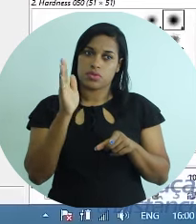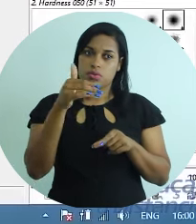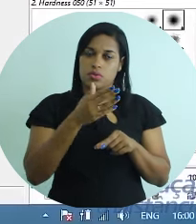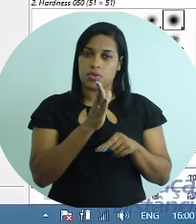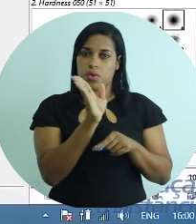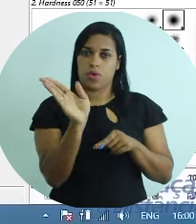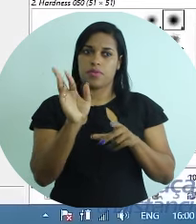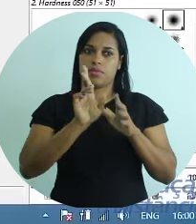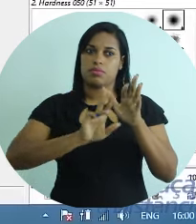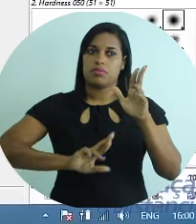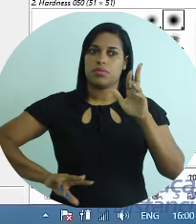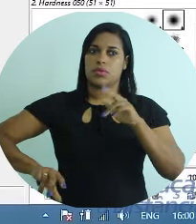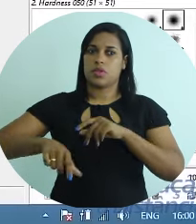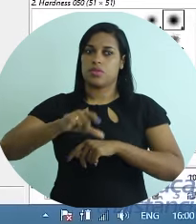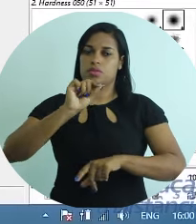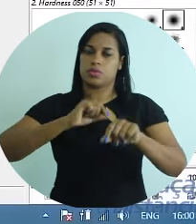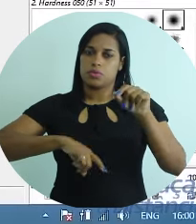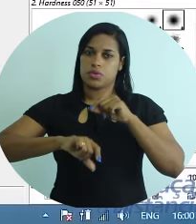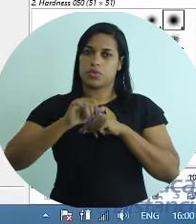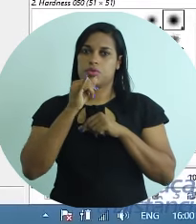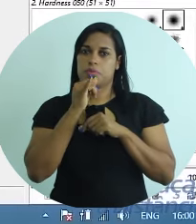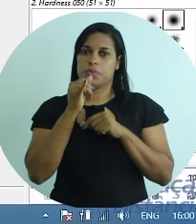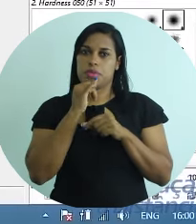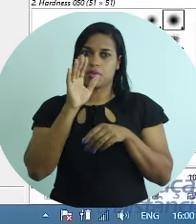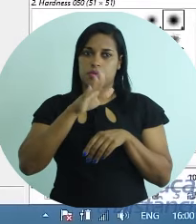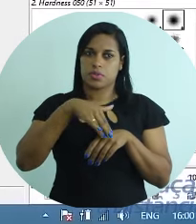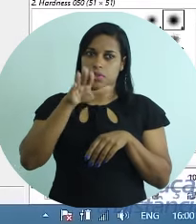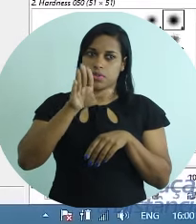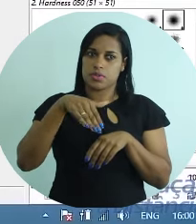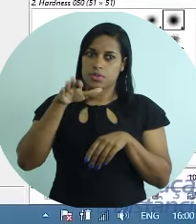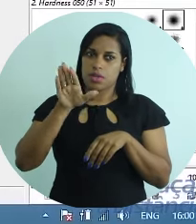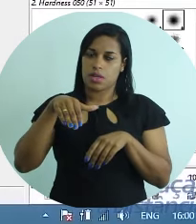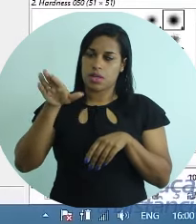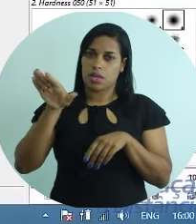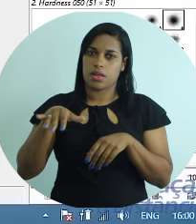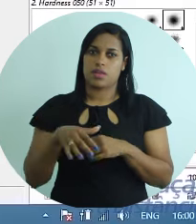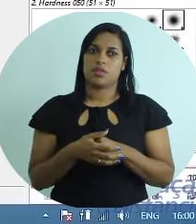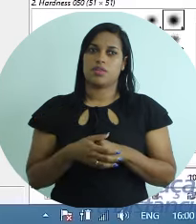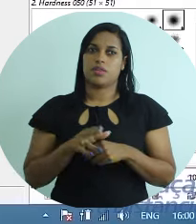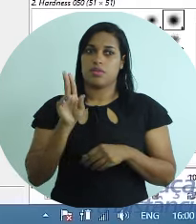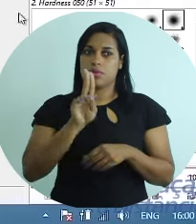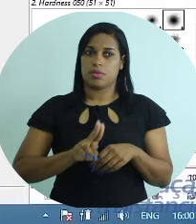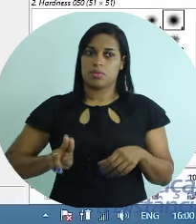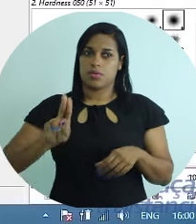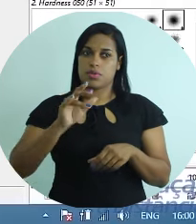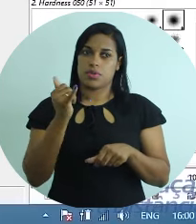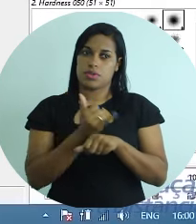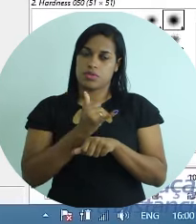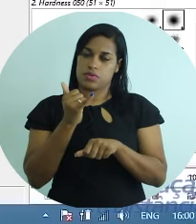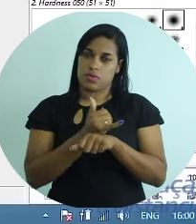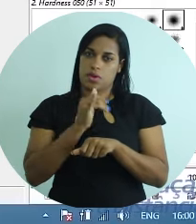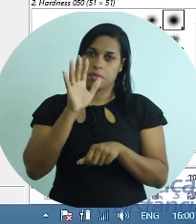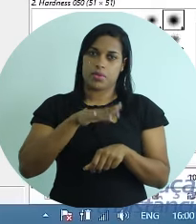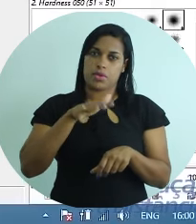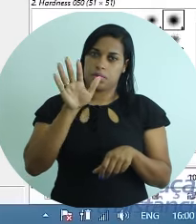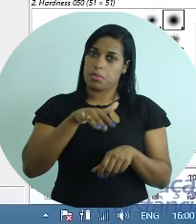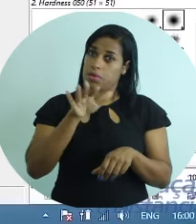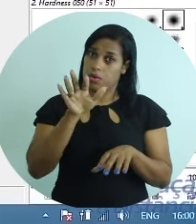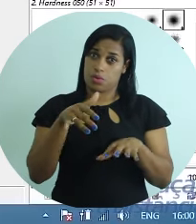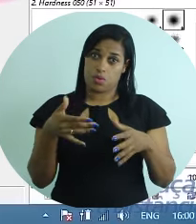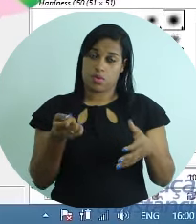com diversas opções. Aqui nós temos, por exemplo, pincéis. Nós não vamos usar muito essas ferramentas de pintura, pelo